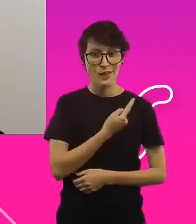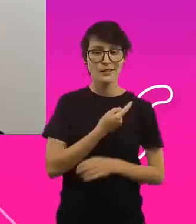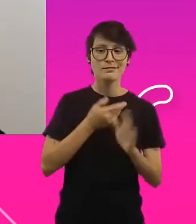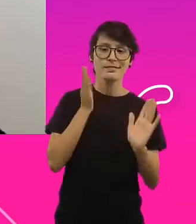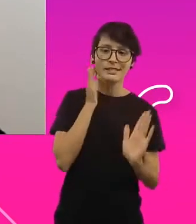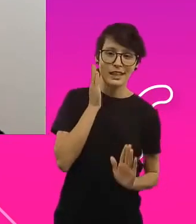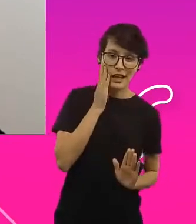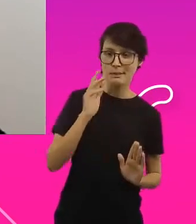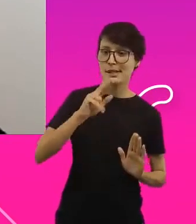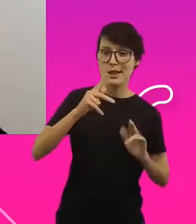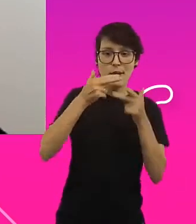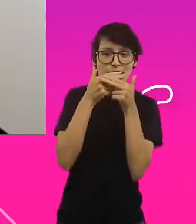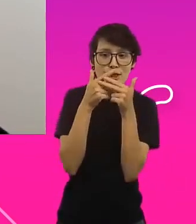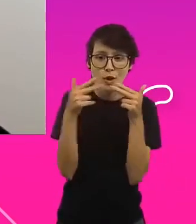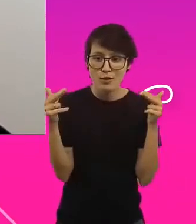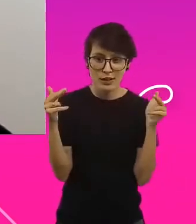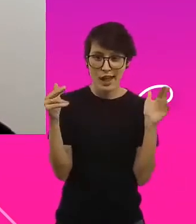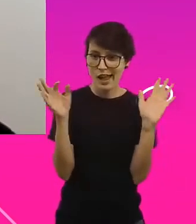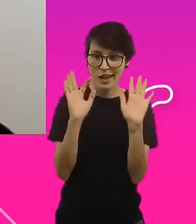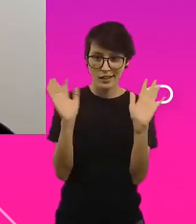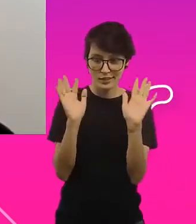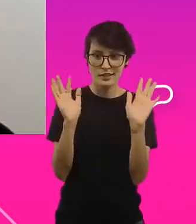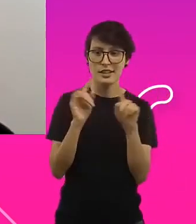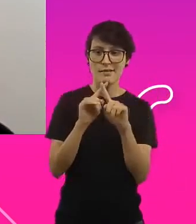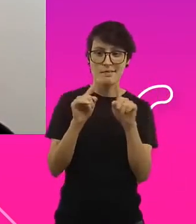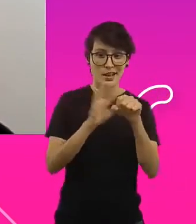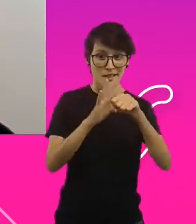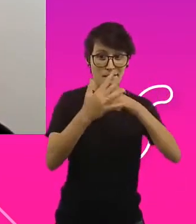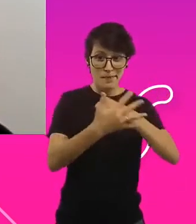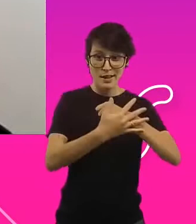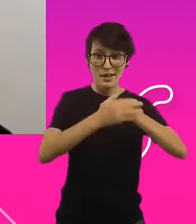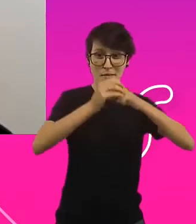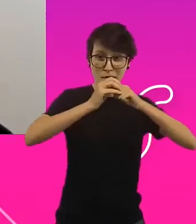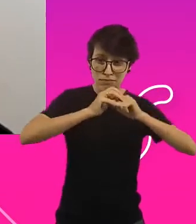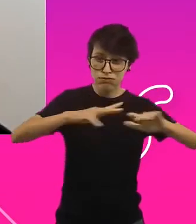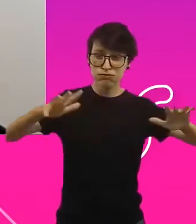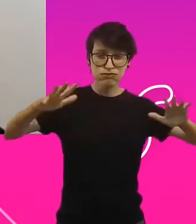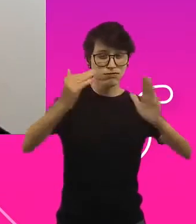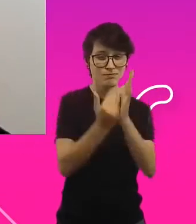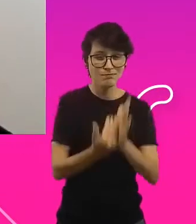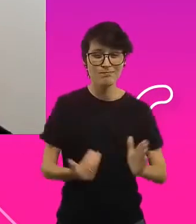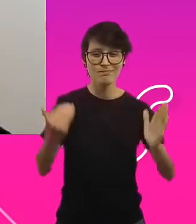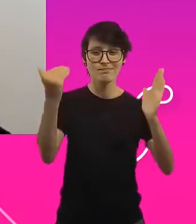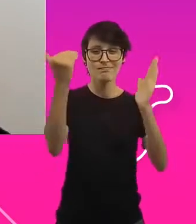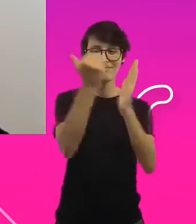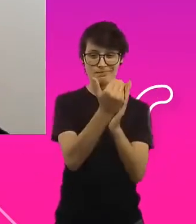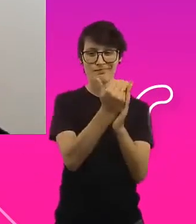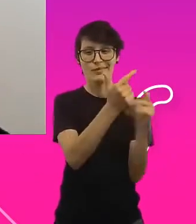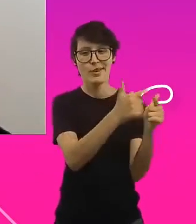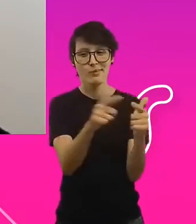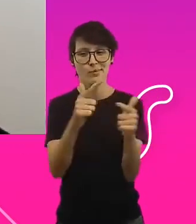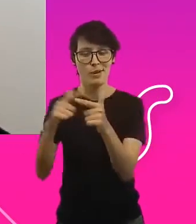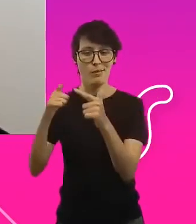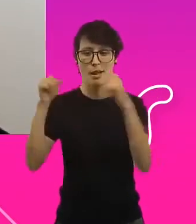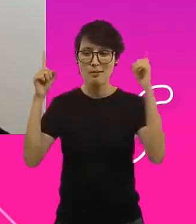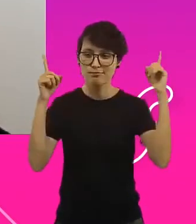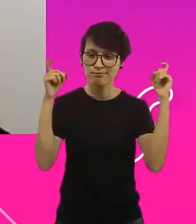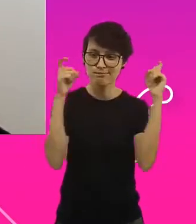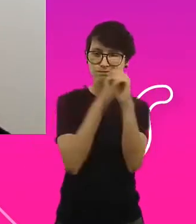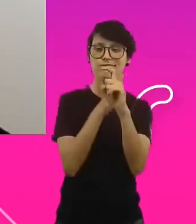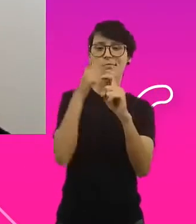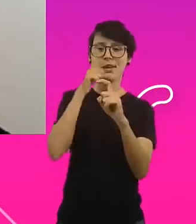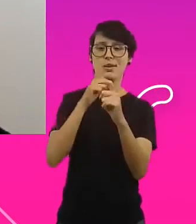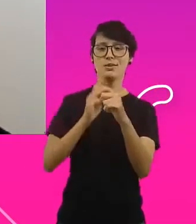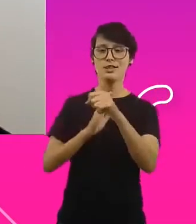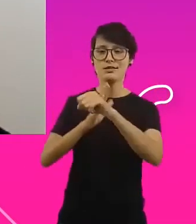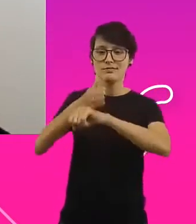para ninguém, que a pandemia ela agravou ainda mais as questões de dificuldade de inserção produtiva no país.